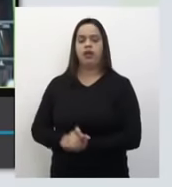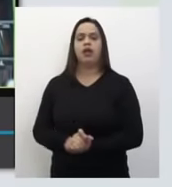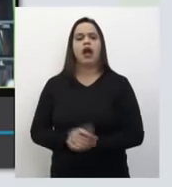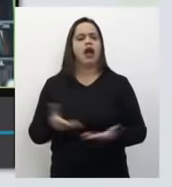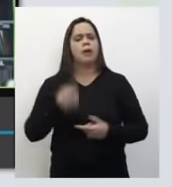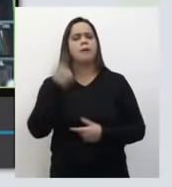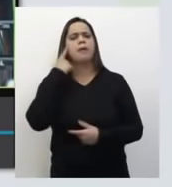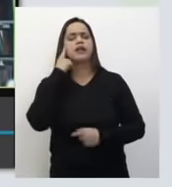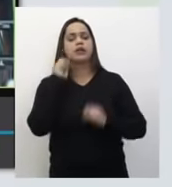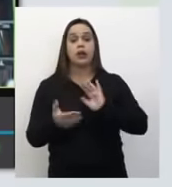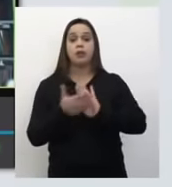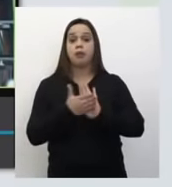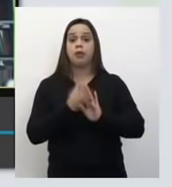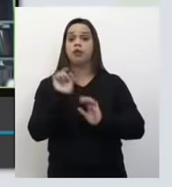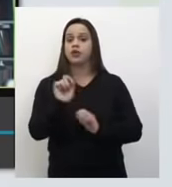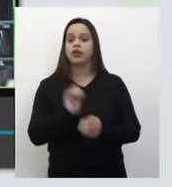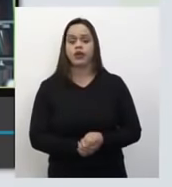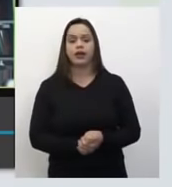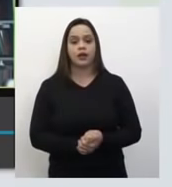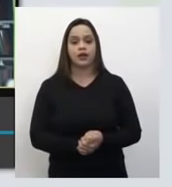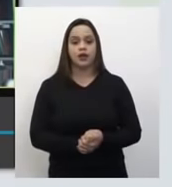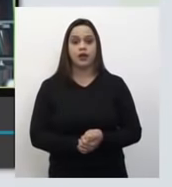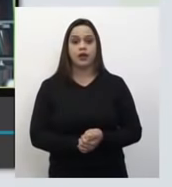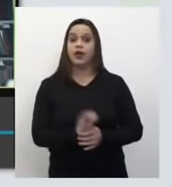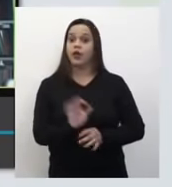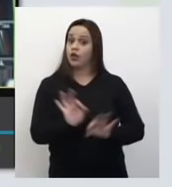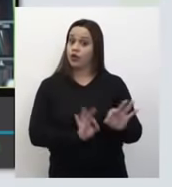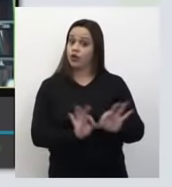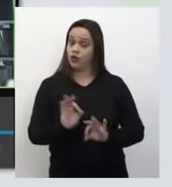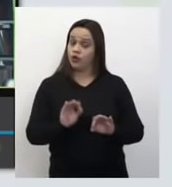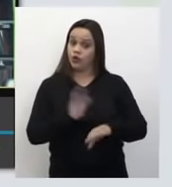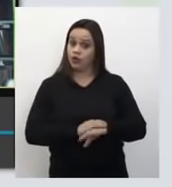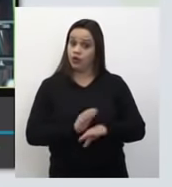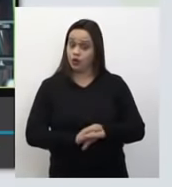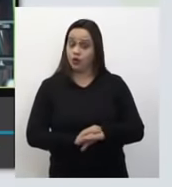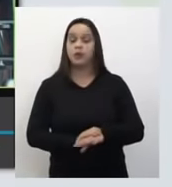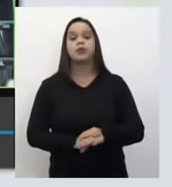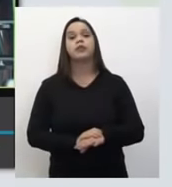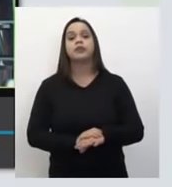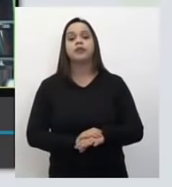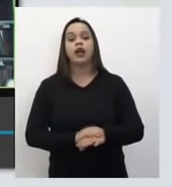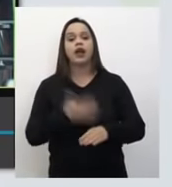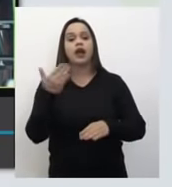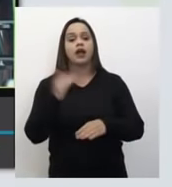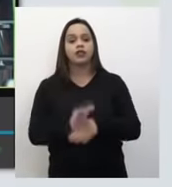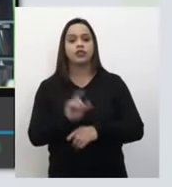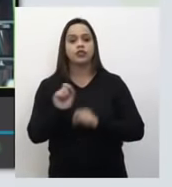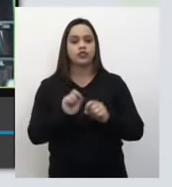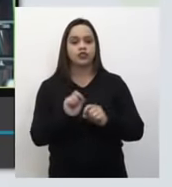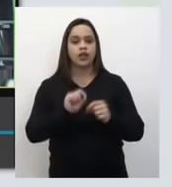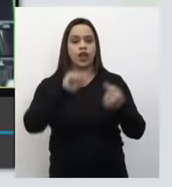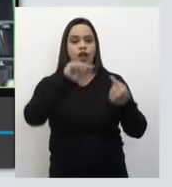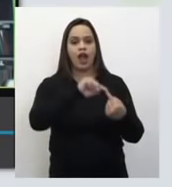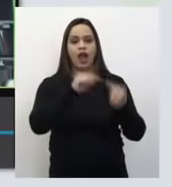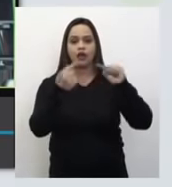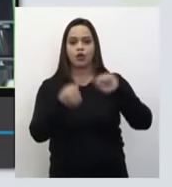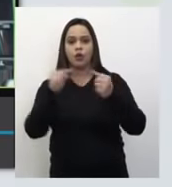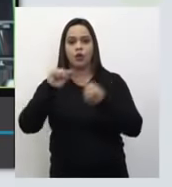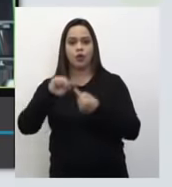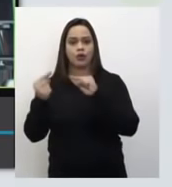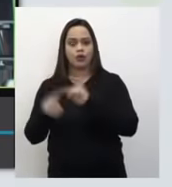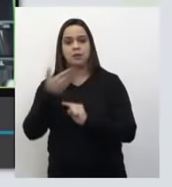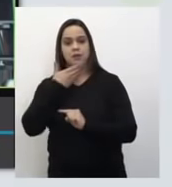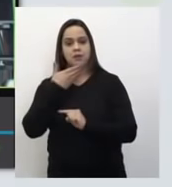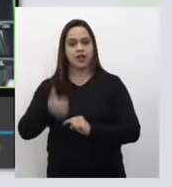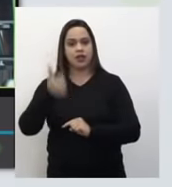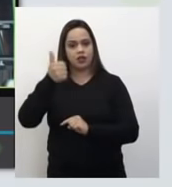a proposta era construir um projeto que ajude a conectar melhor as pessoas